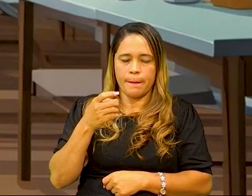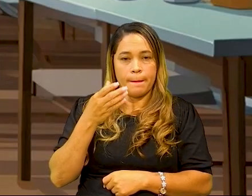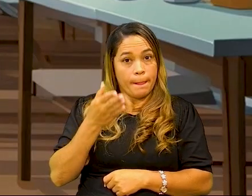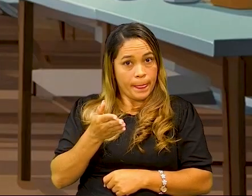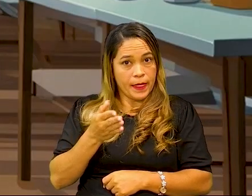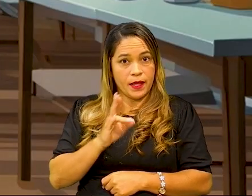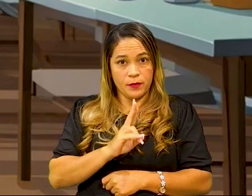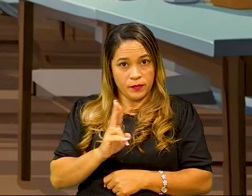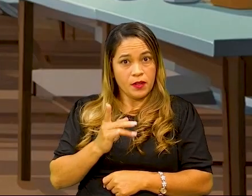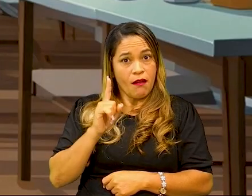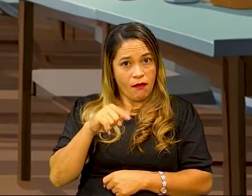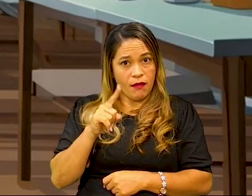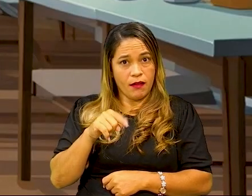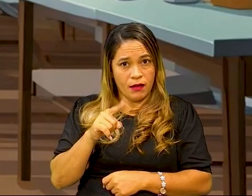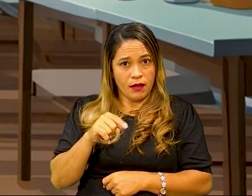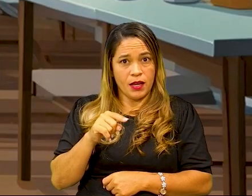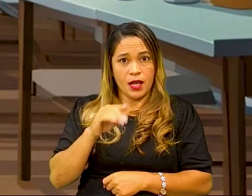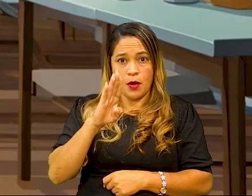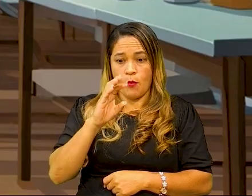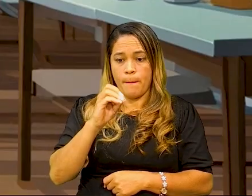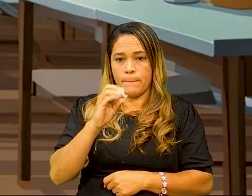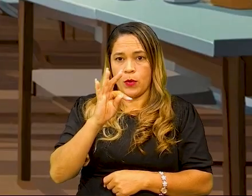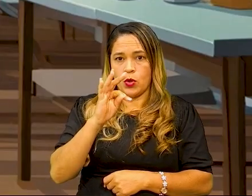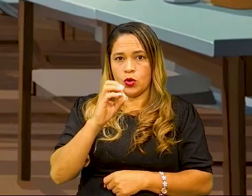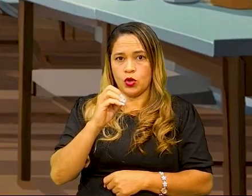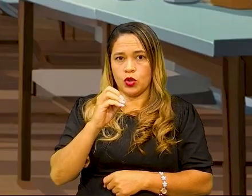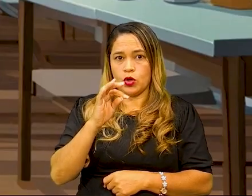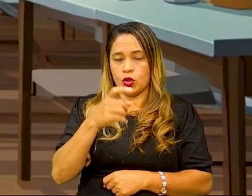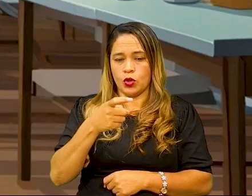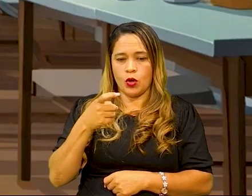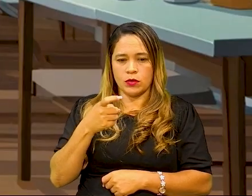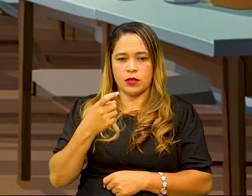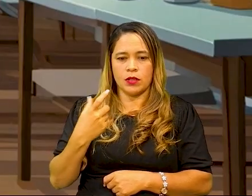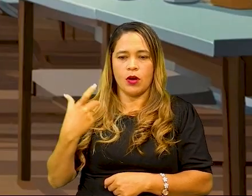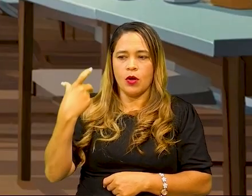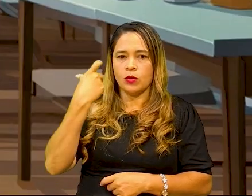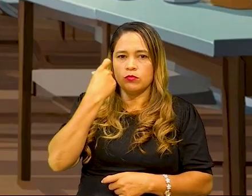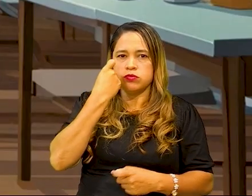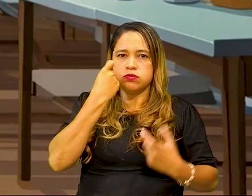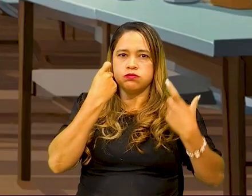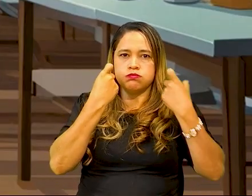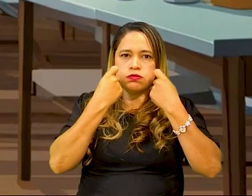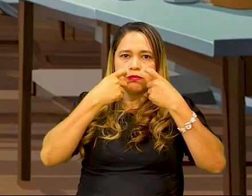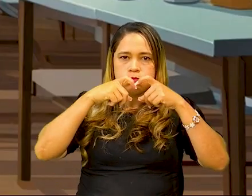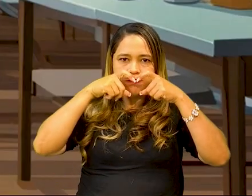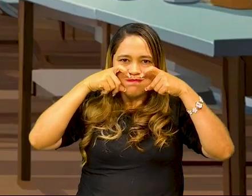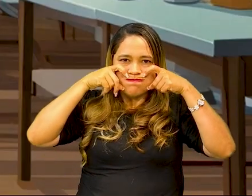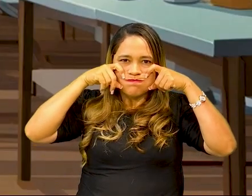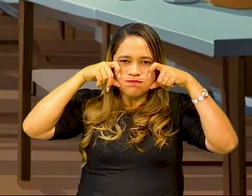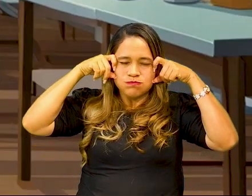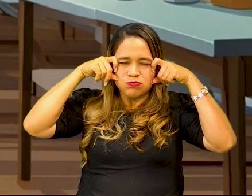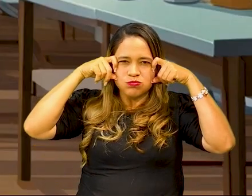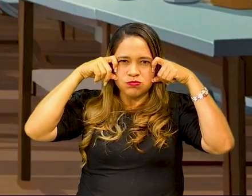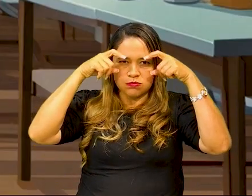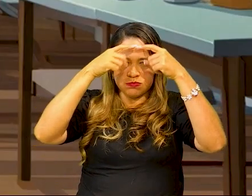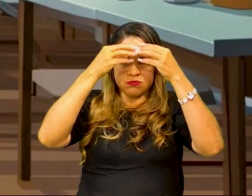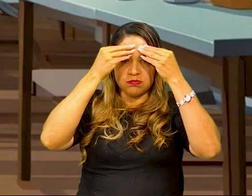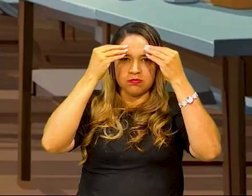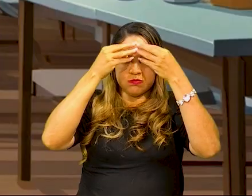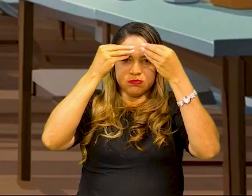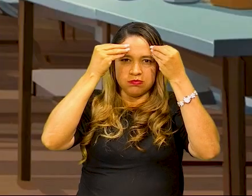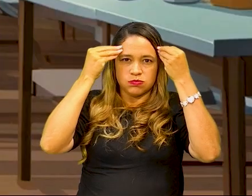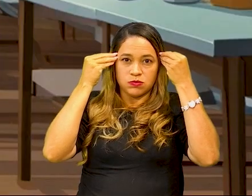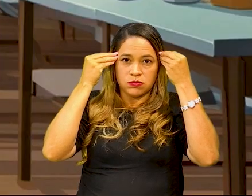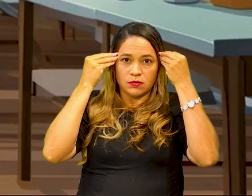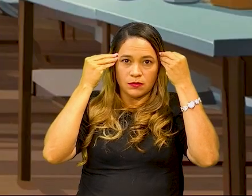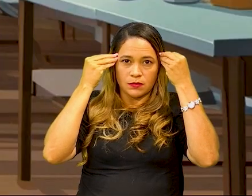botulínica. É isso mesmo, cara. Esse Botox que a gente coloca como hoje uma indústria de cosmético, como um processo